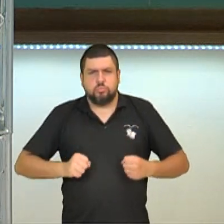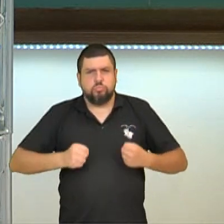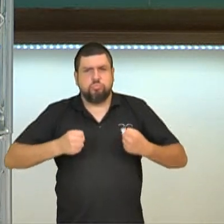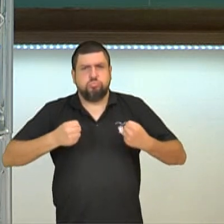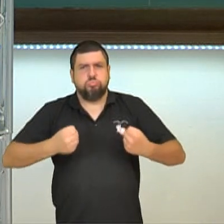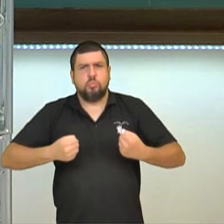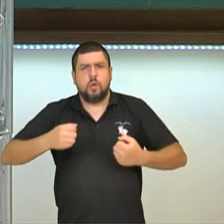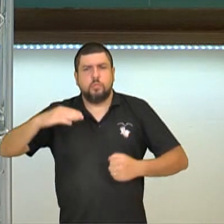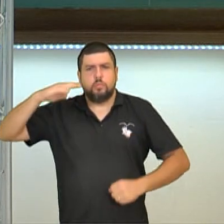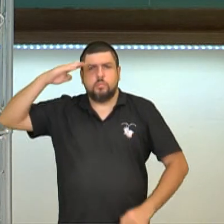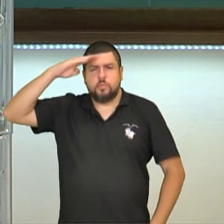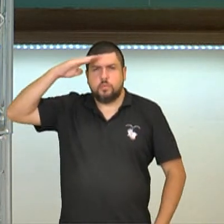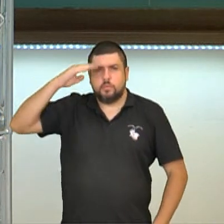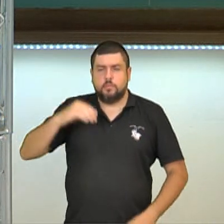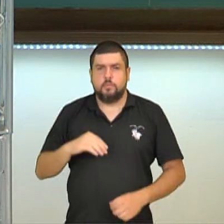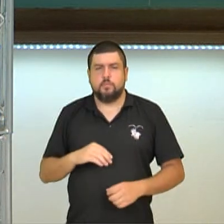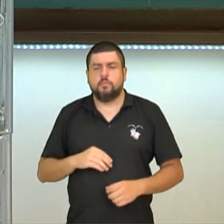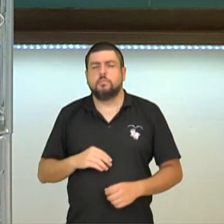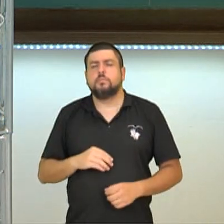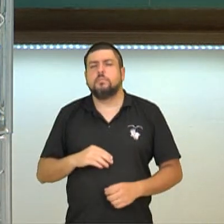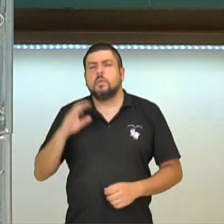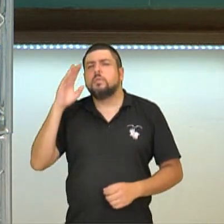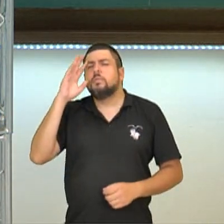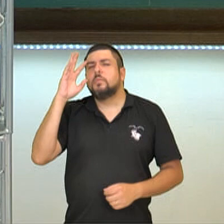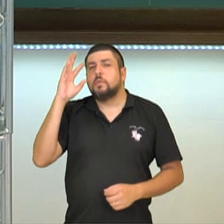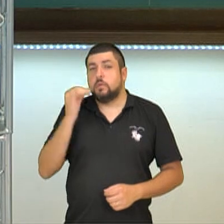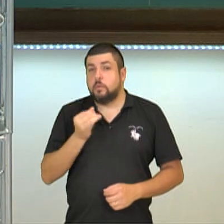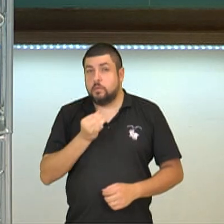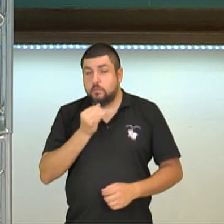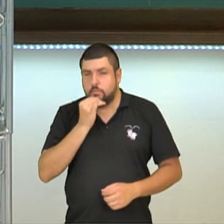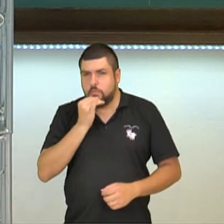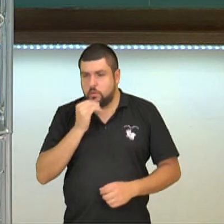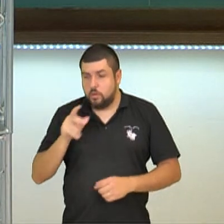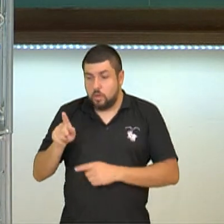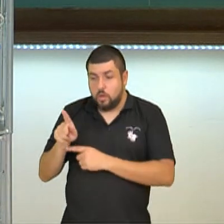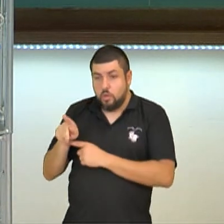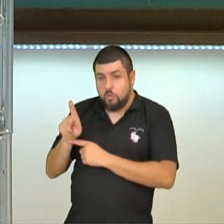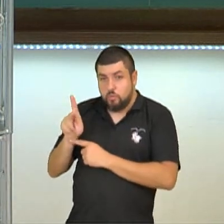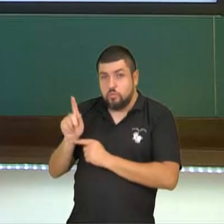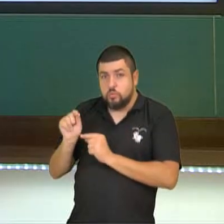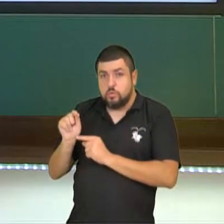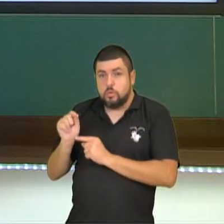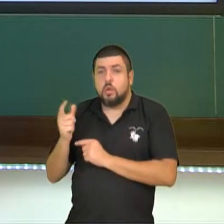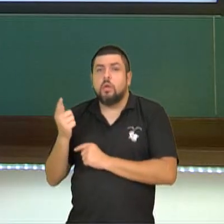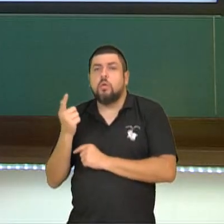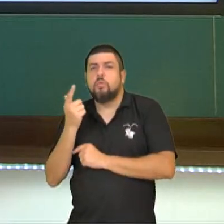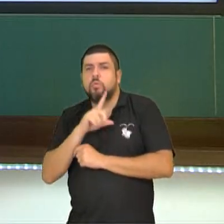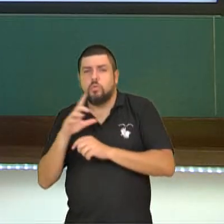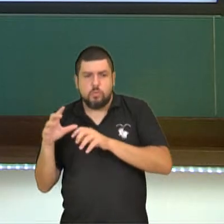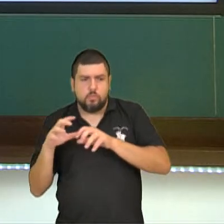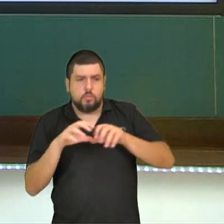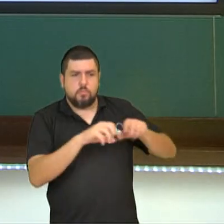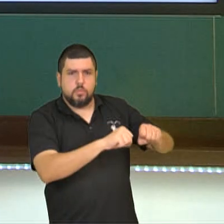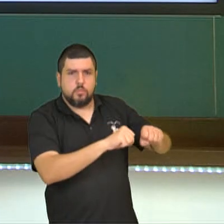Cuxi? Se dominaram o Egito, se uma das maiores Candaces,